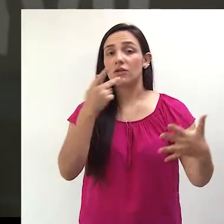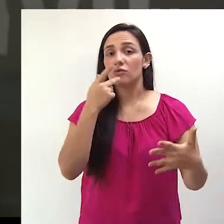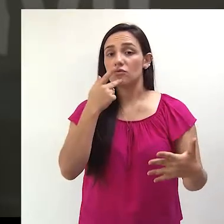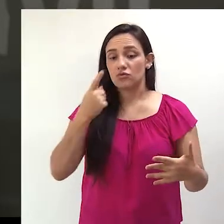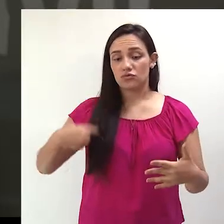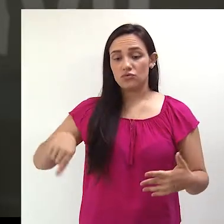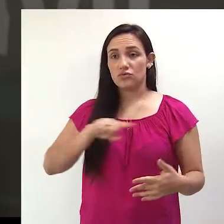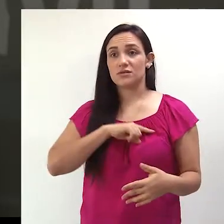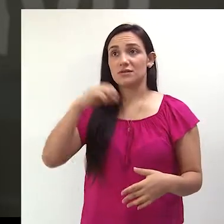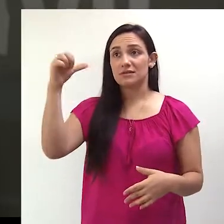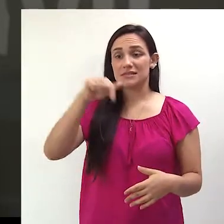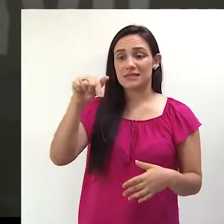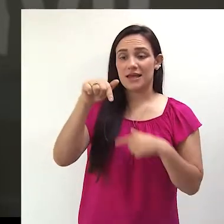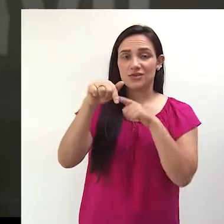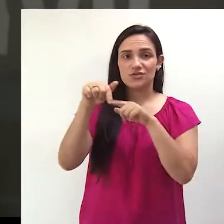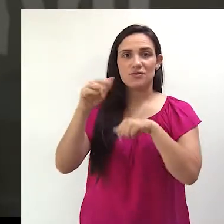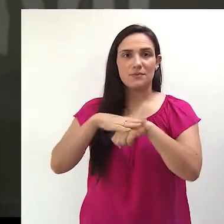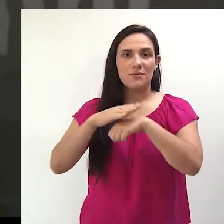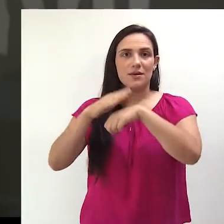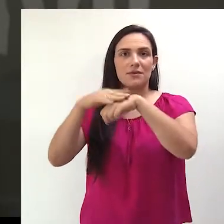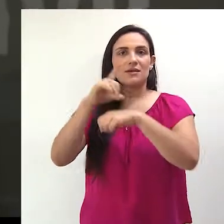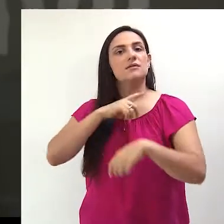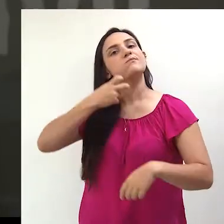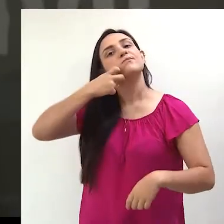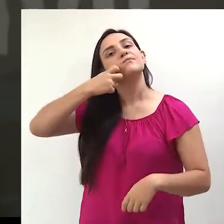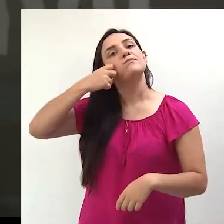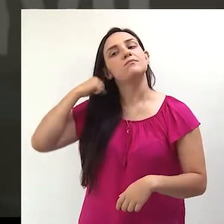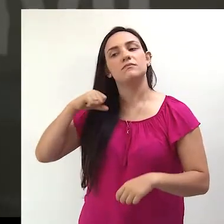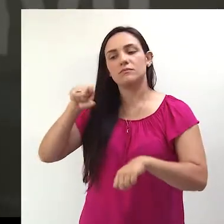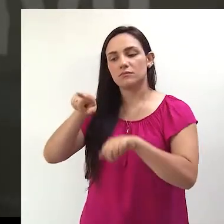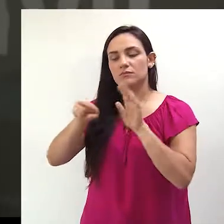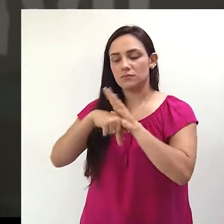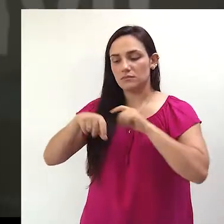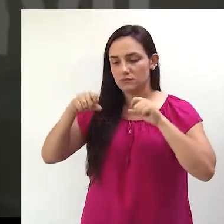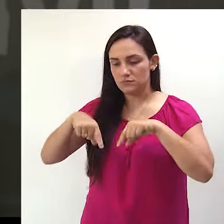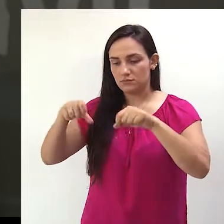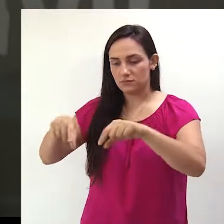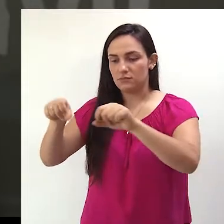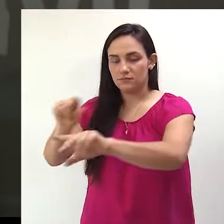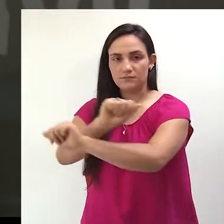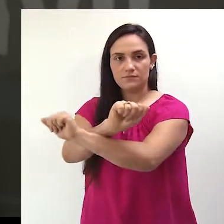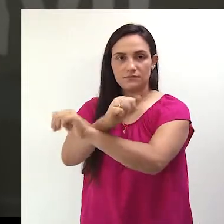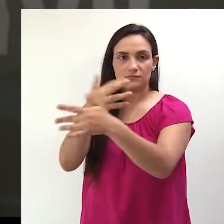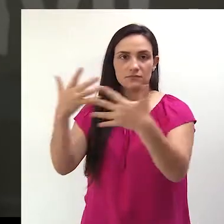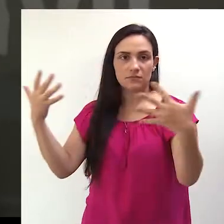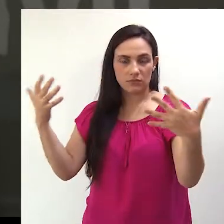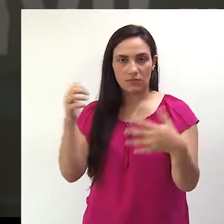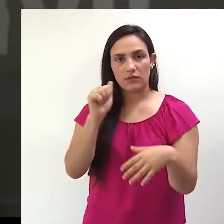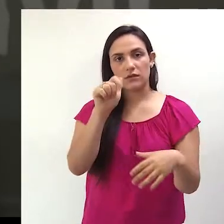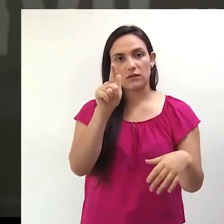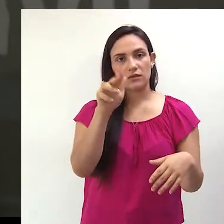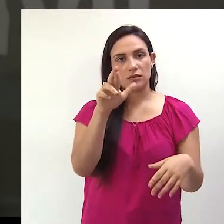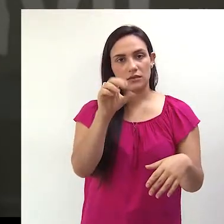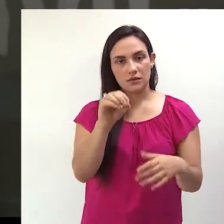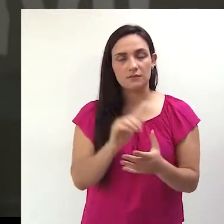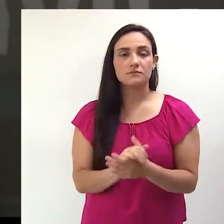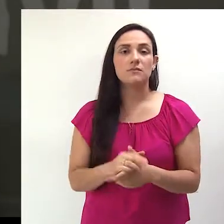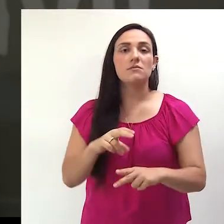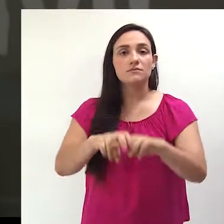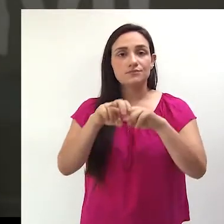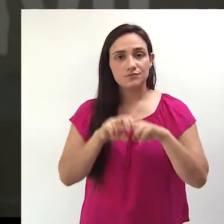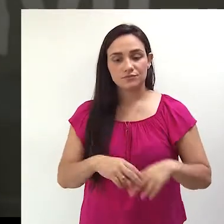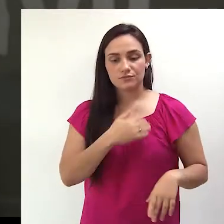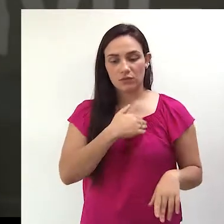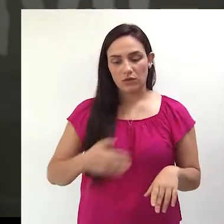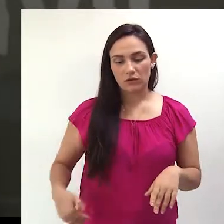do ranking brasileiro das riquezas produzidas pelo agronegócio. E para proteger os produtores rurais, o governo